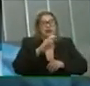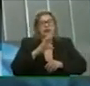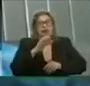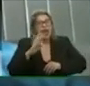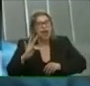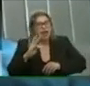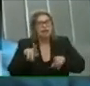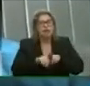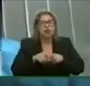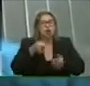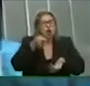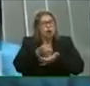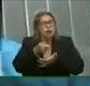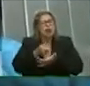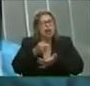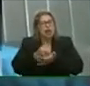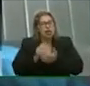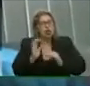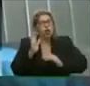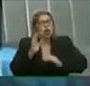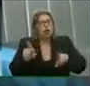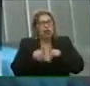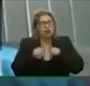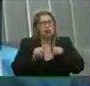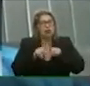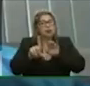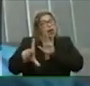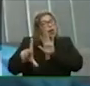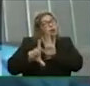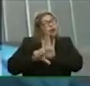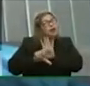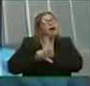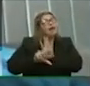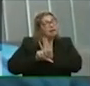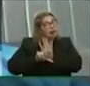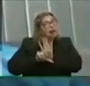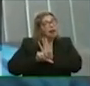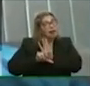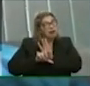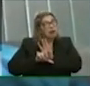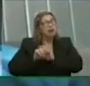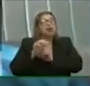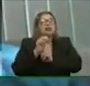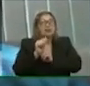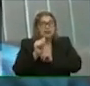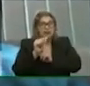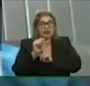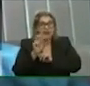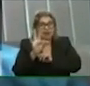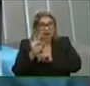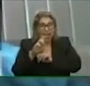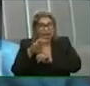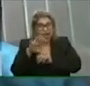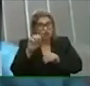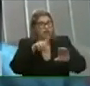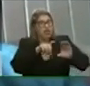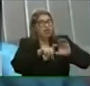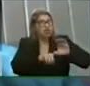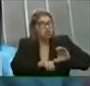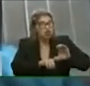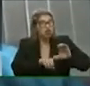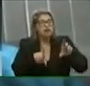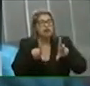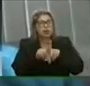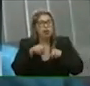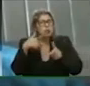o Congresso a regulamentar esta lei. Aliás, o governo Tarso, quando se fala em dívida e história